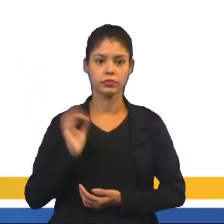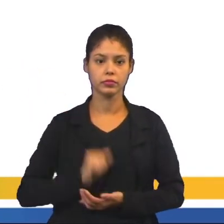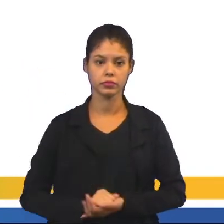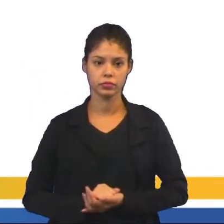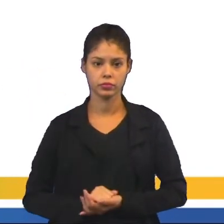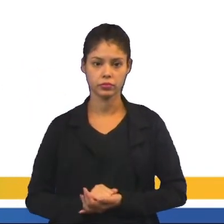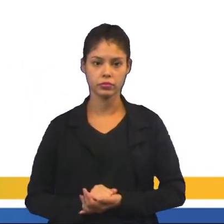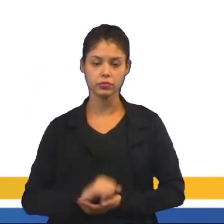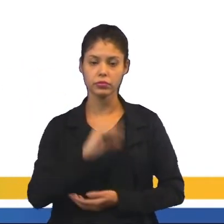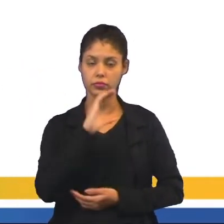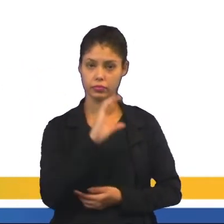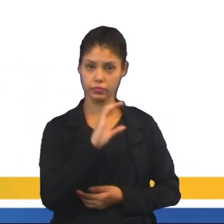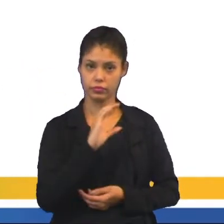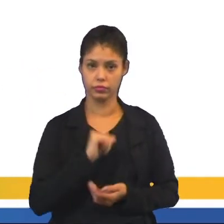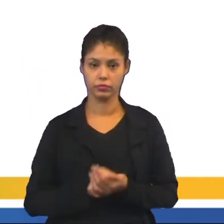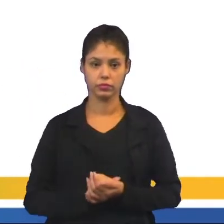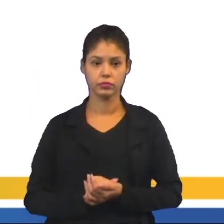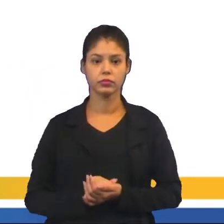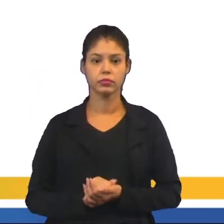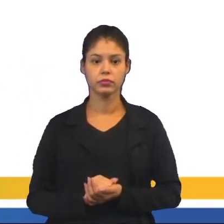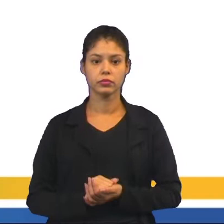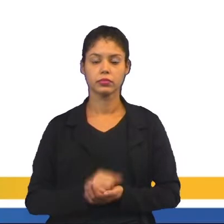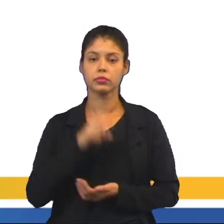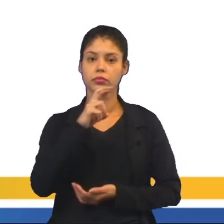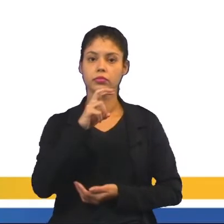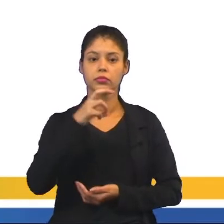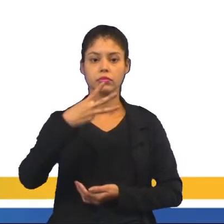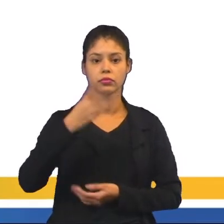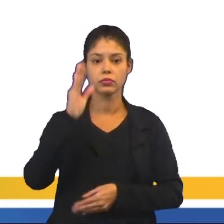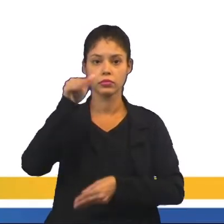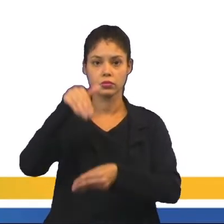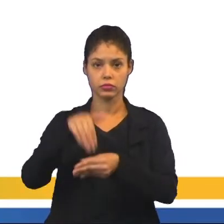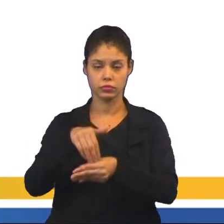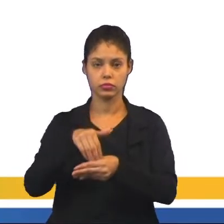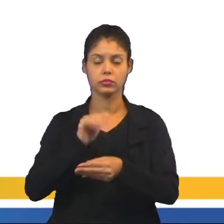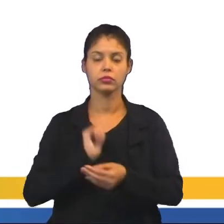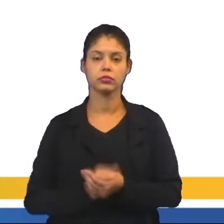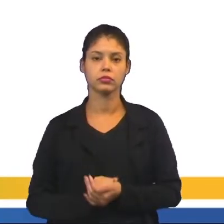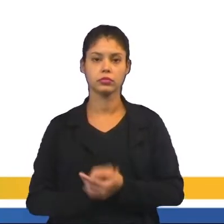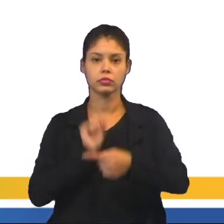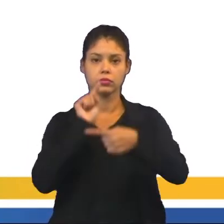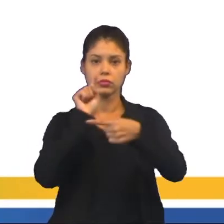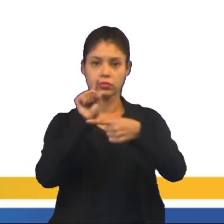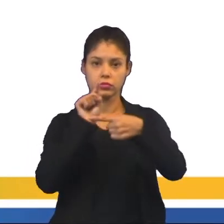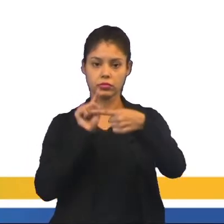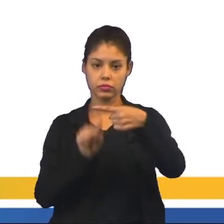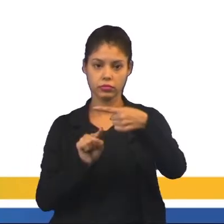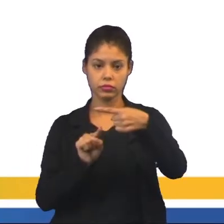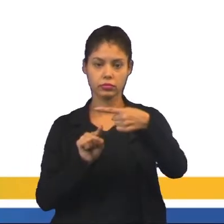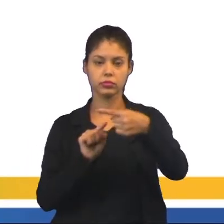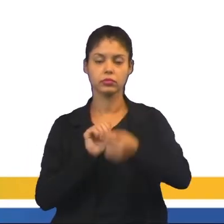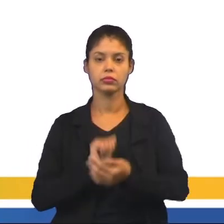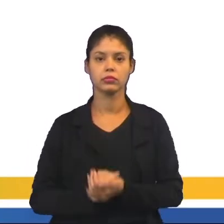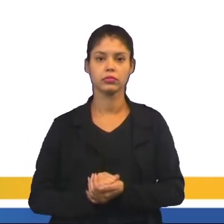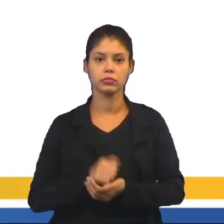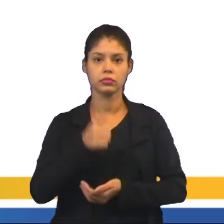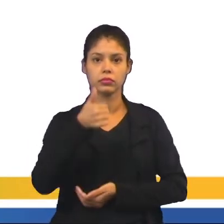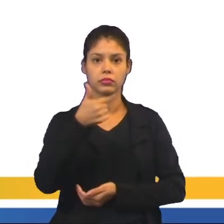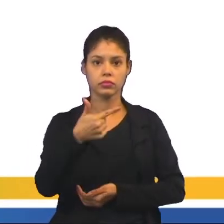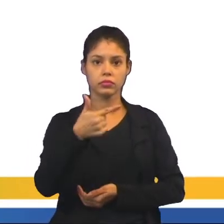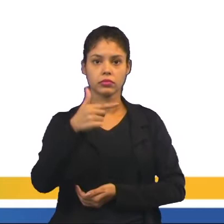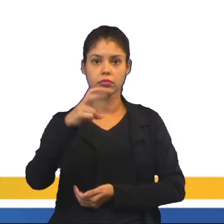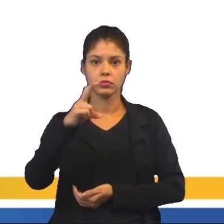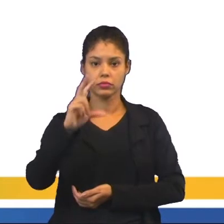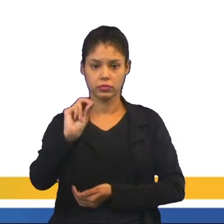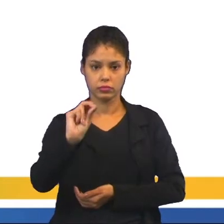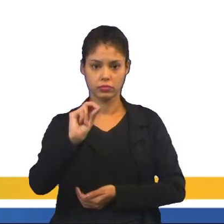36,8%. E o candidato C? Ele recebeu 53 votos, não foi isso? Então a gente vai aí dividir